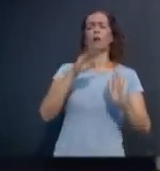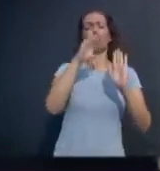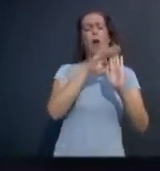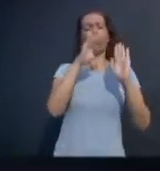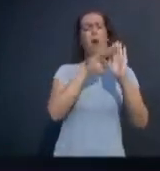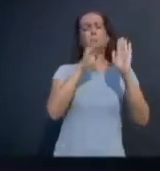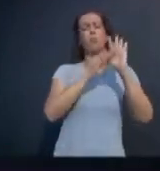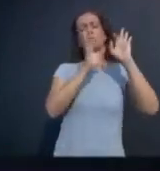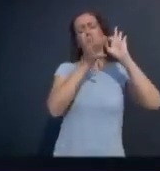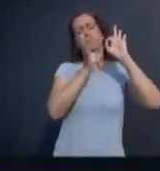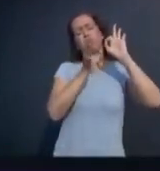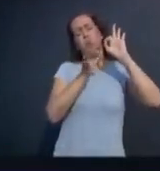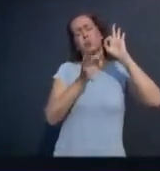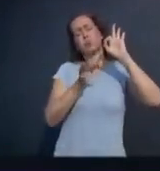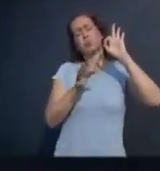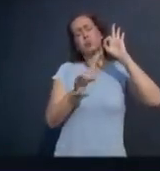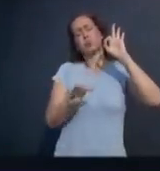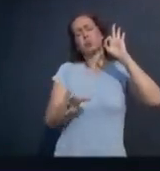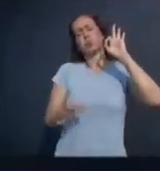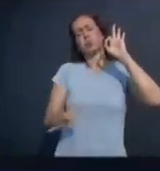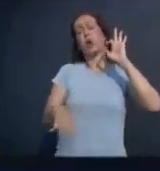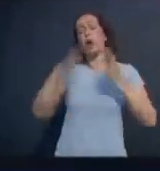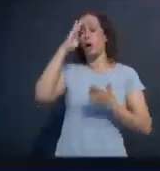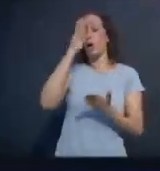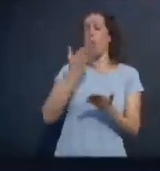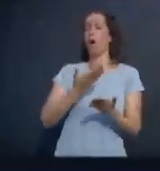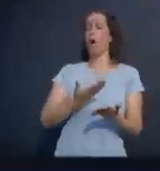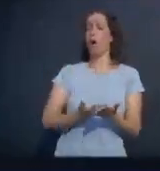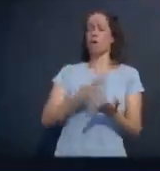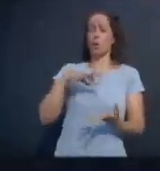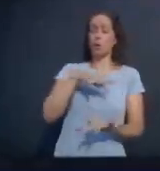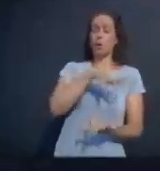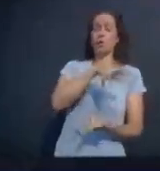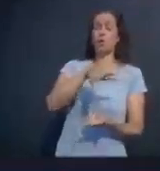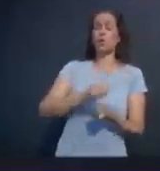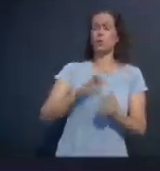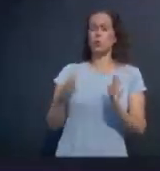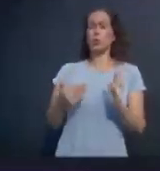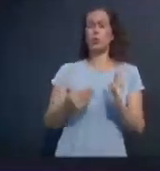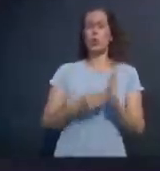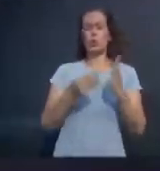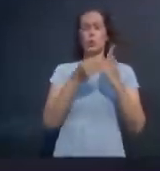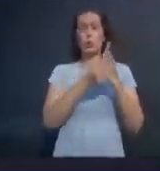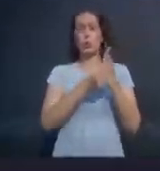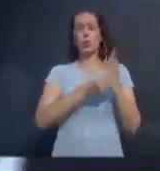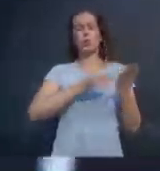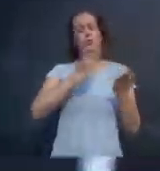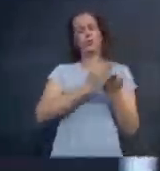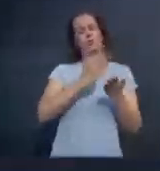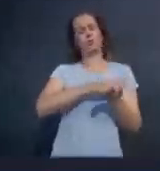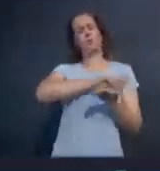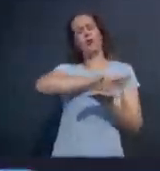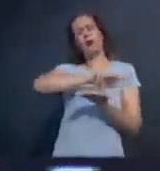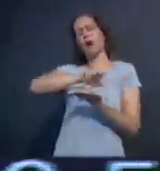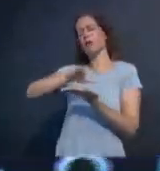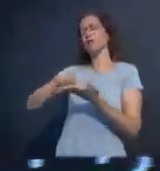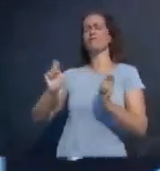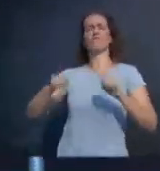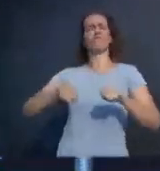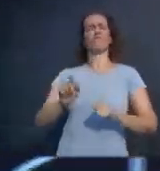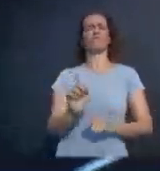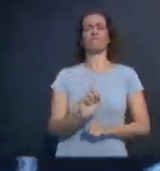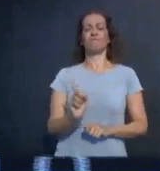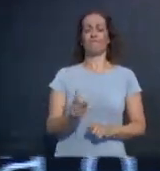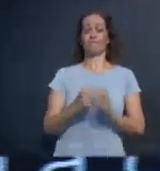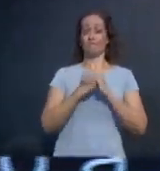eu que nem no mundo inteiro caberiam os livros que seriam escritos. Não